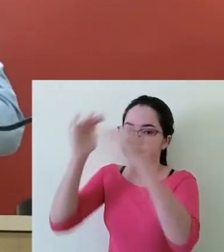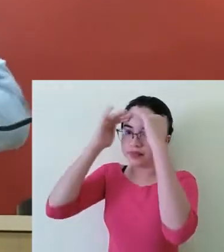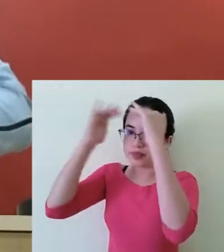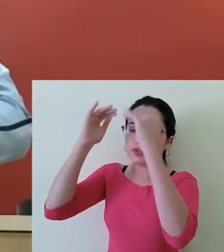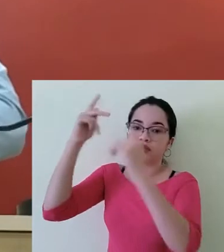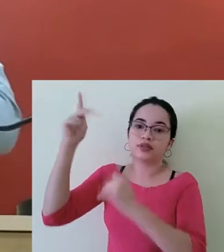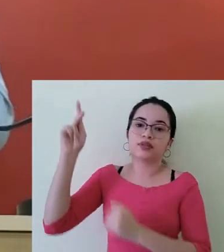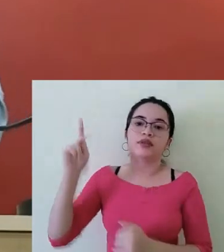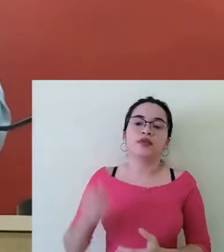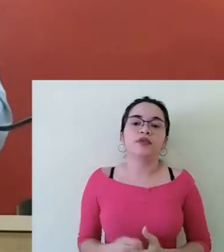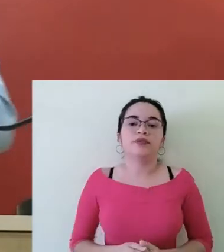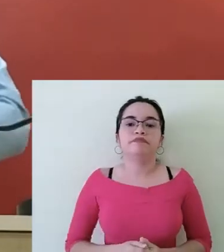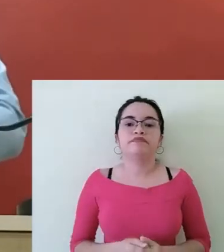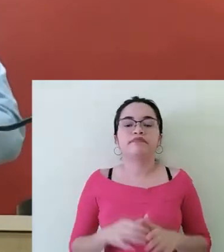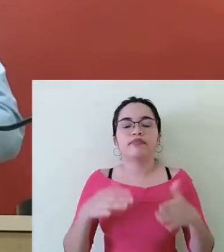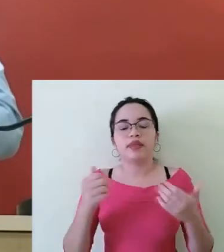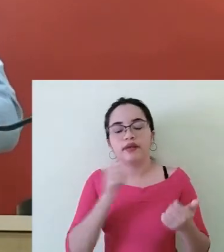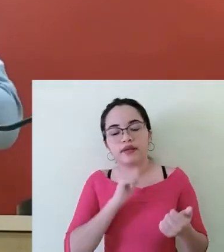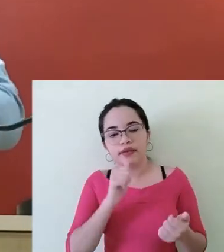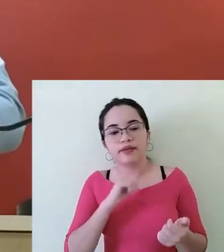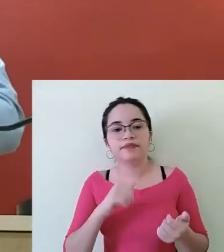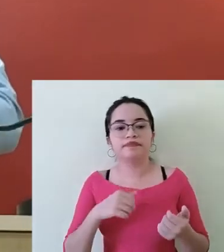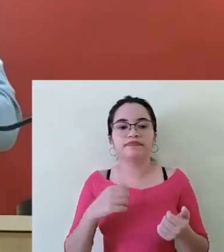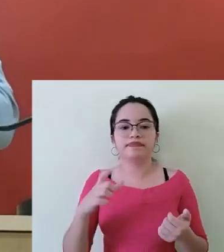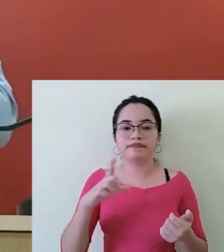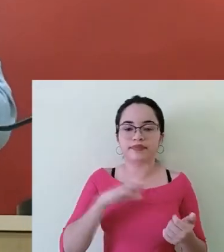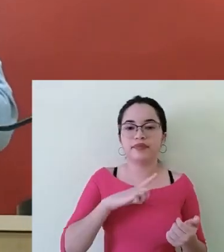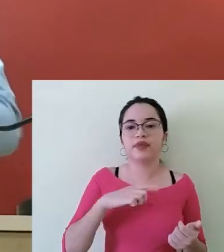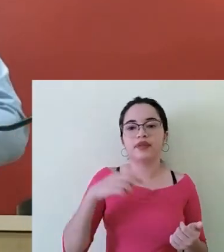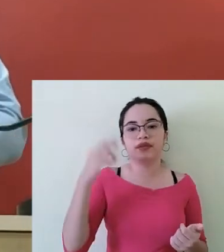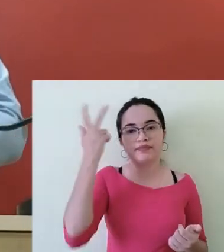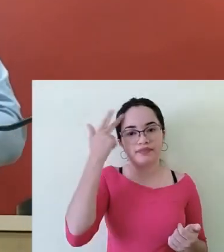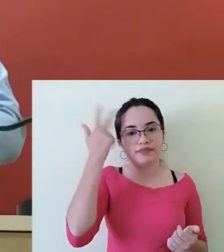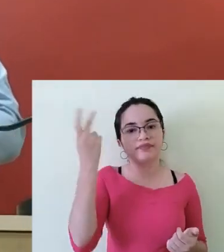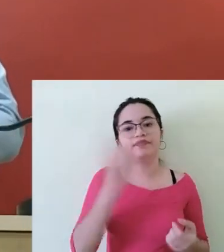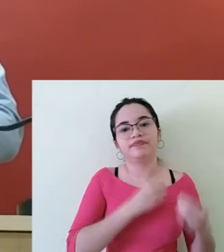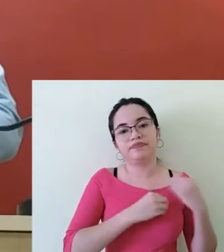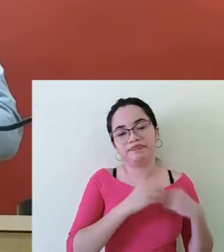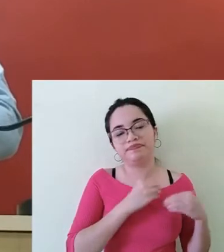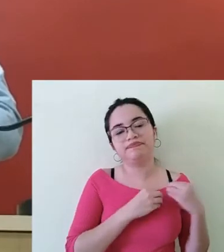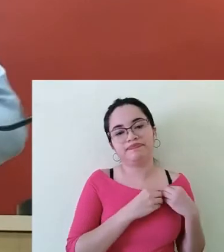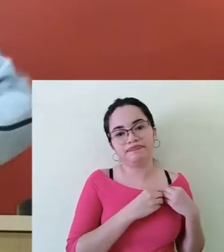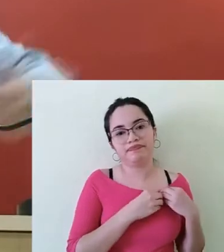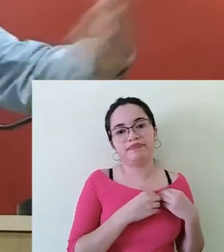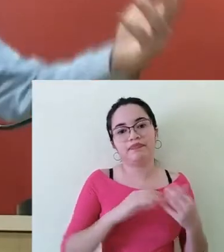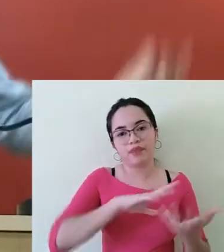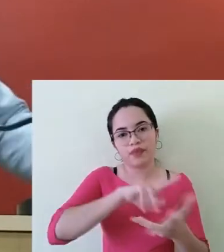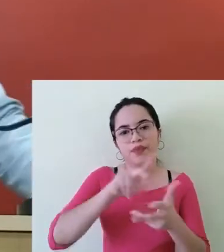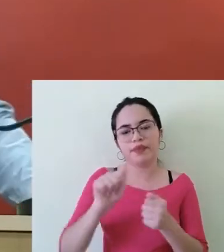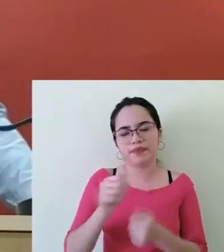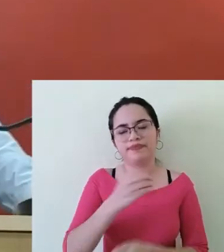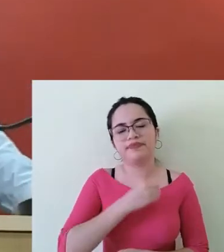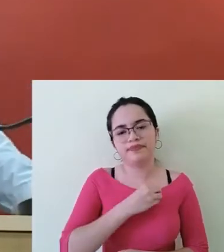obedecer a Ele, ainda continuam lidando com essa natureza pecaminosa, com o